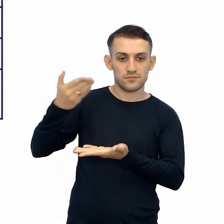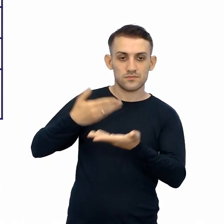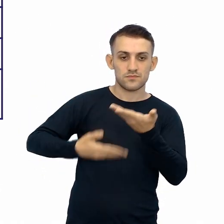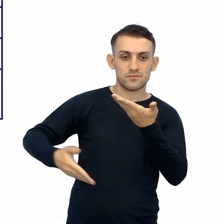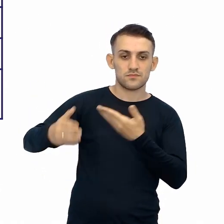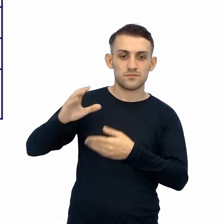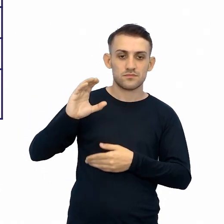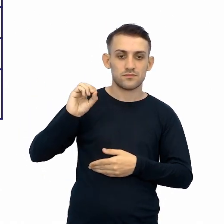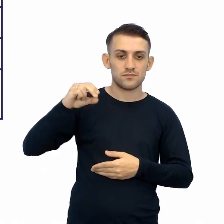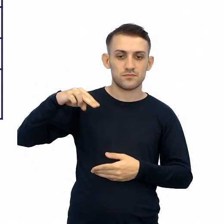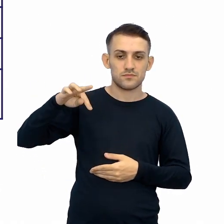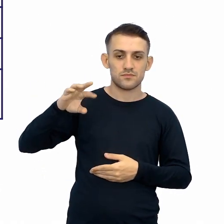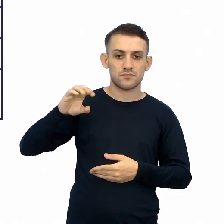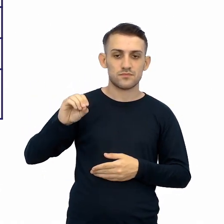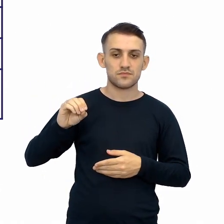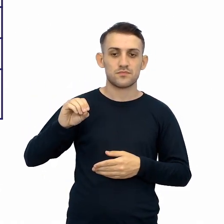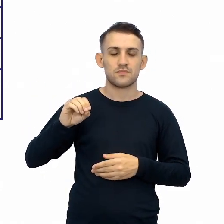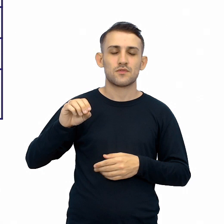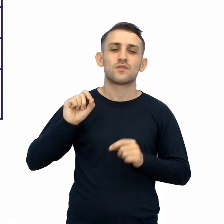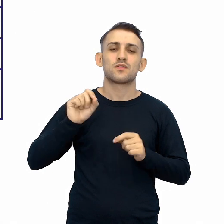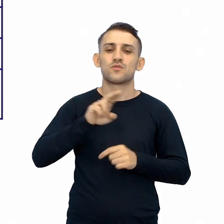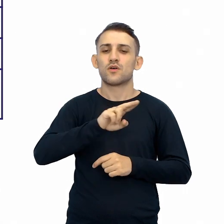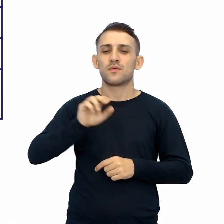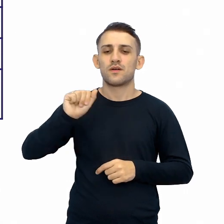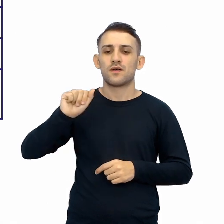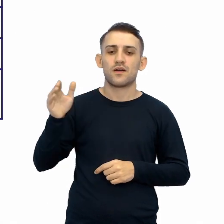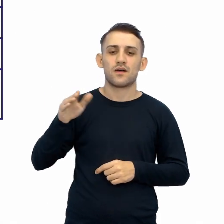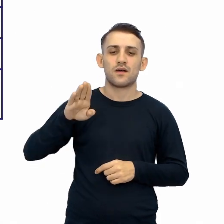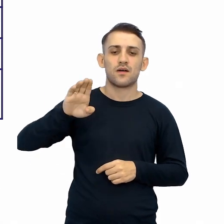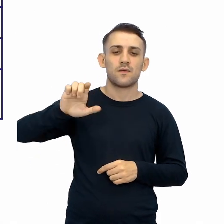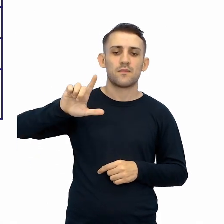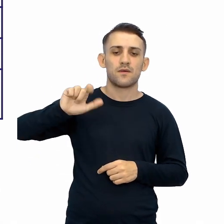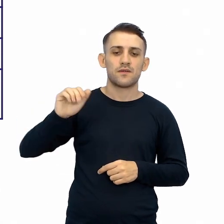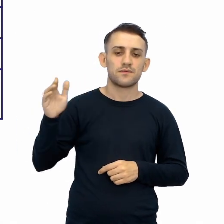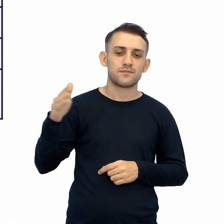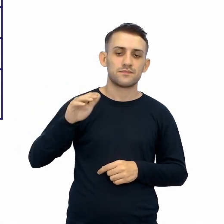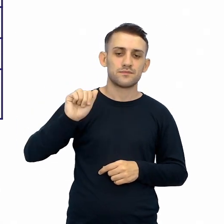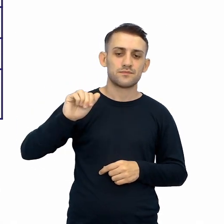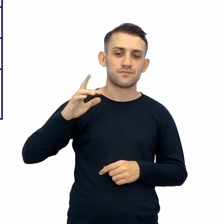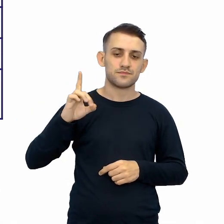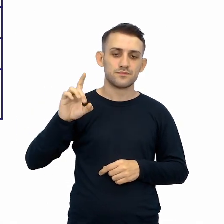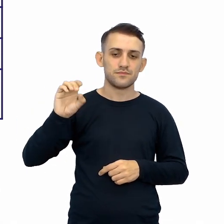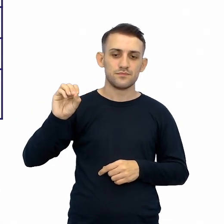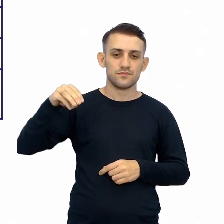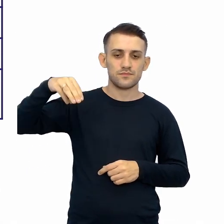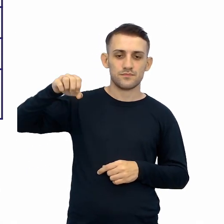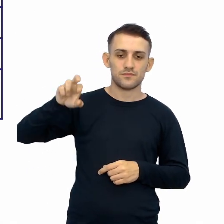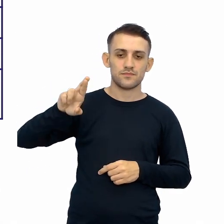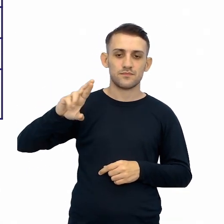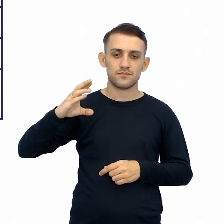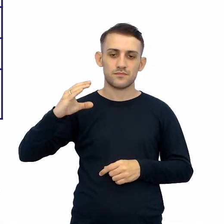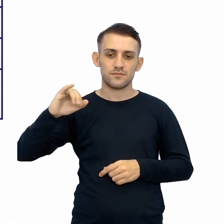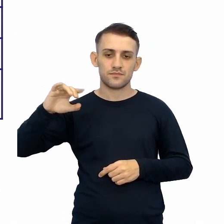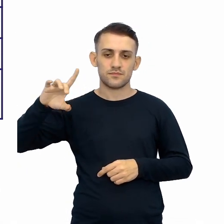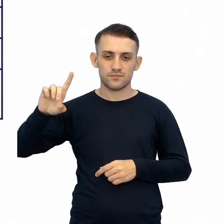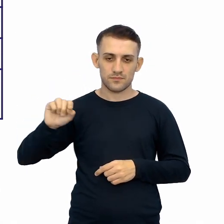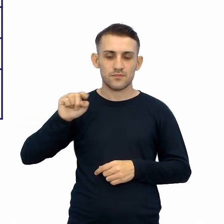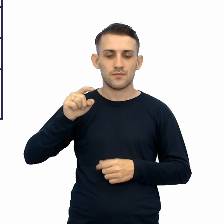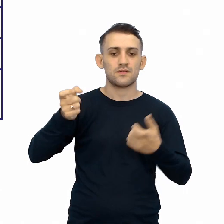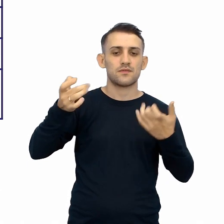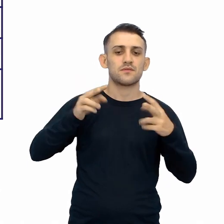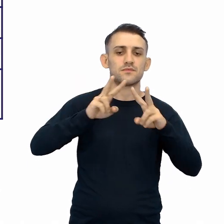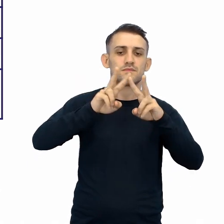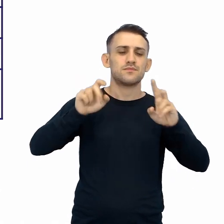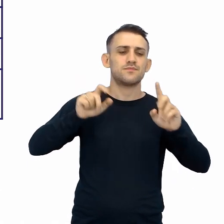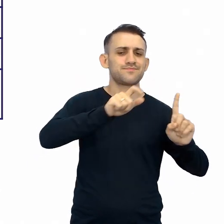do conto A Bela Adormecida e vão propor questões sobre as personagens, o cenário,